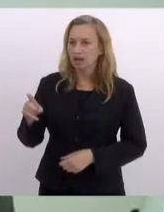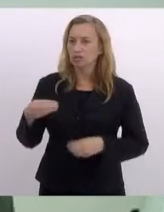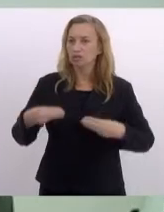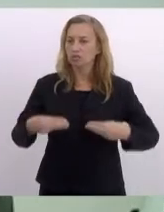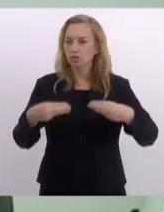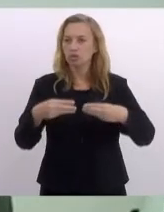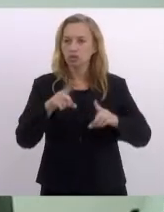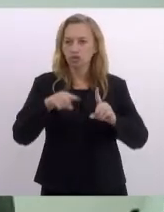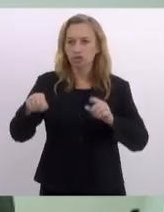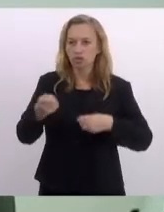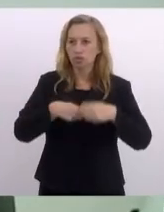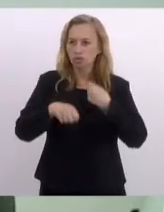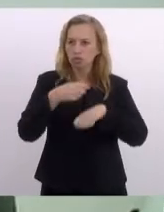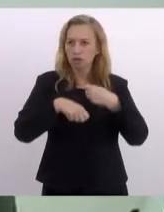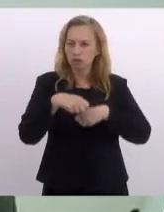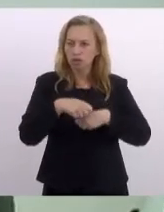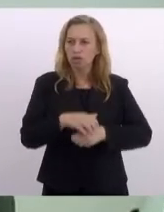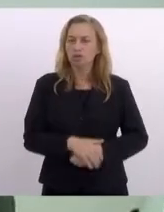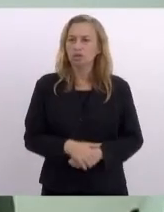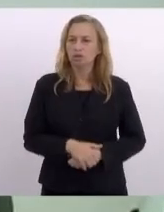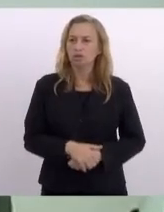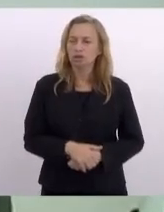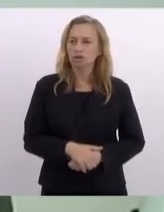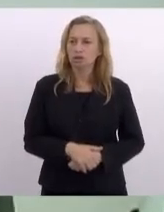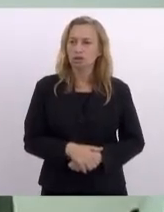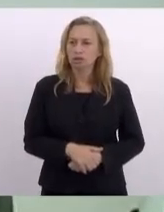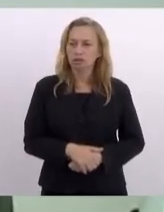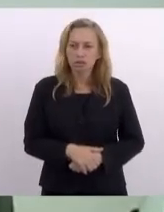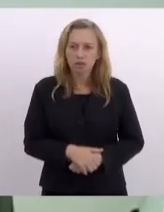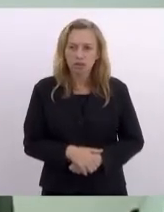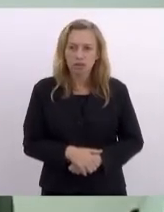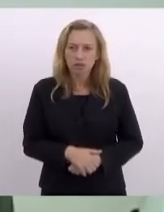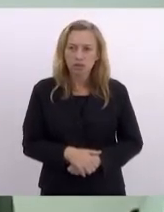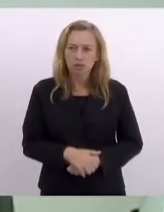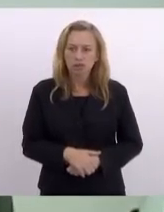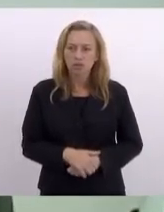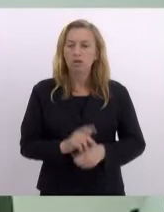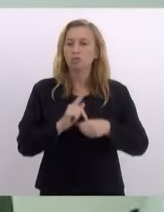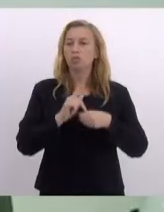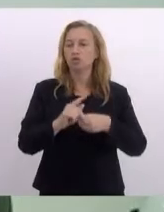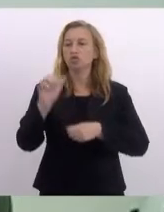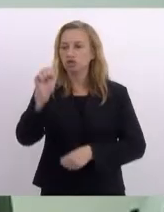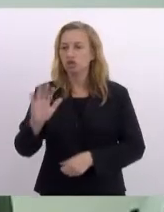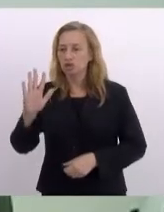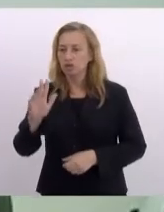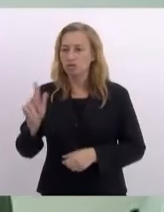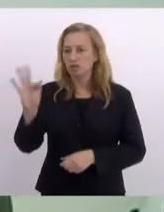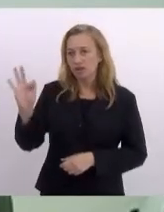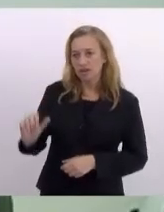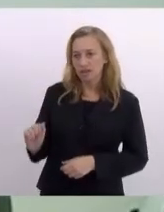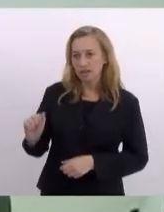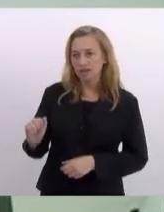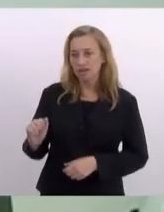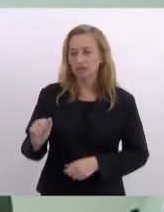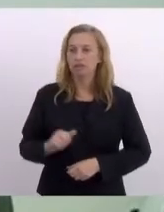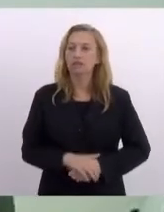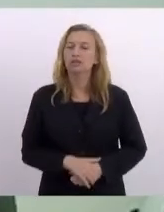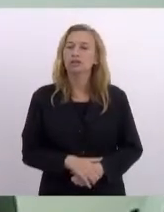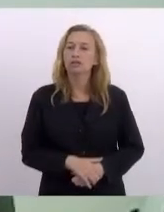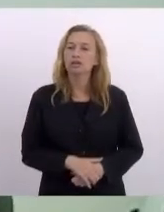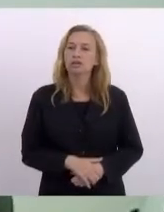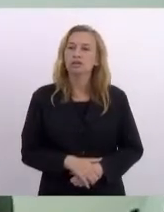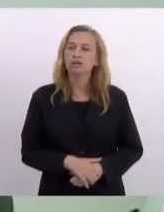Economia, fruto de pareceres da Procuradoria-Geral da Fazenda Nacional